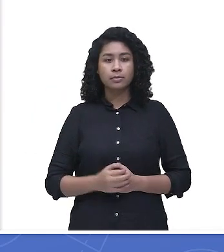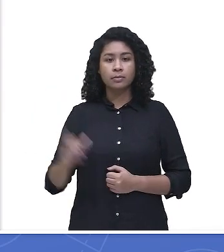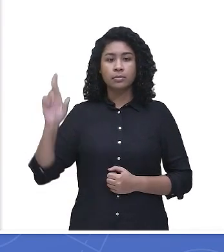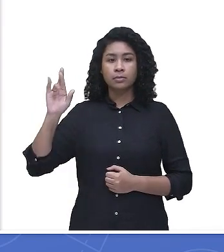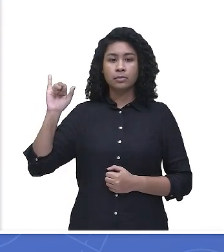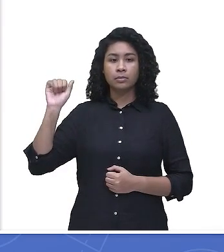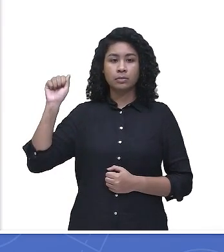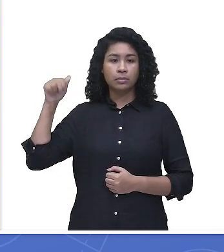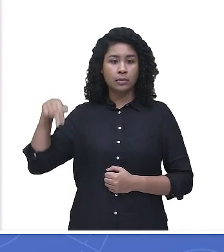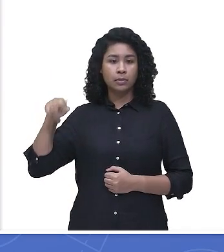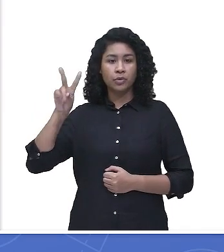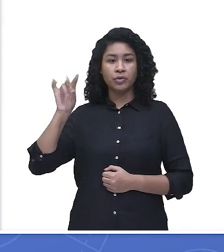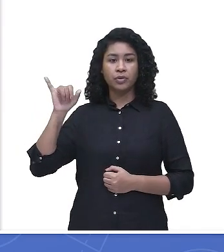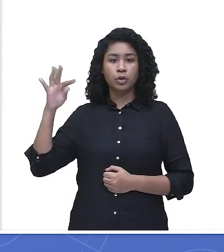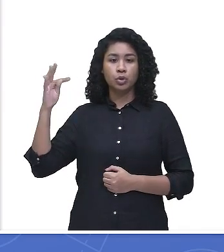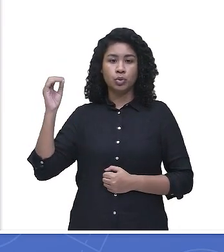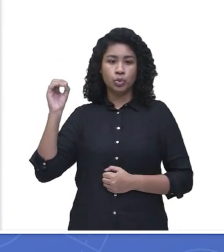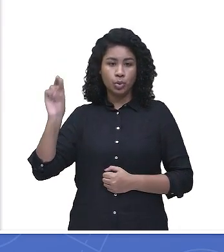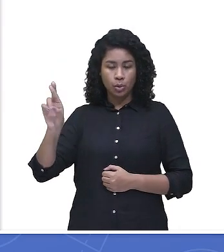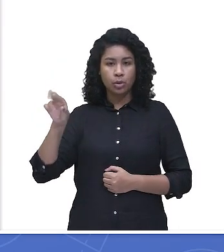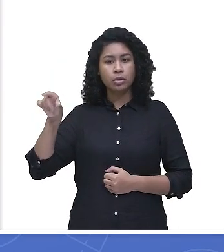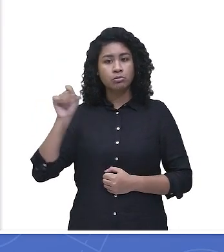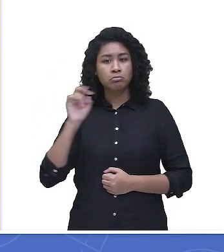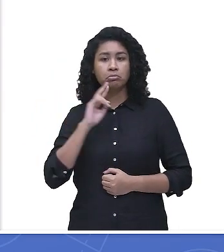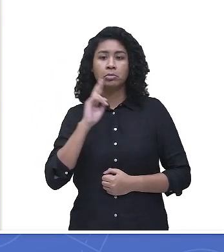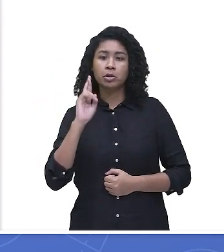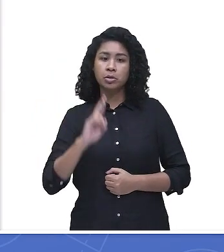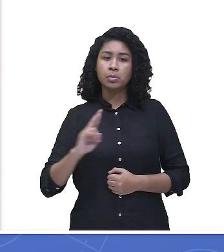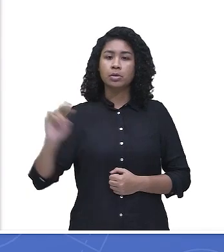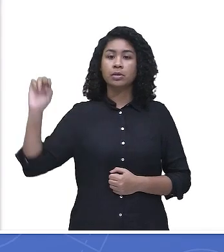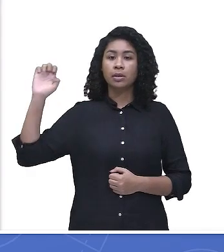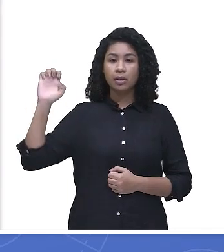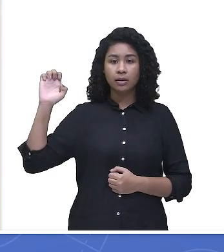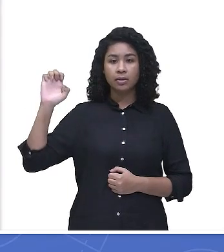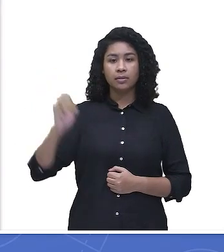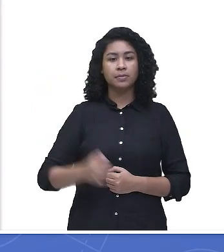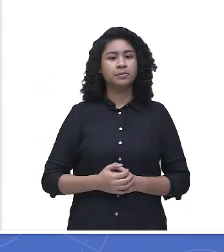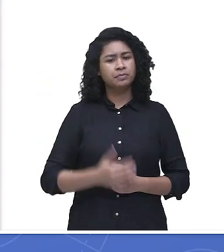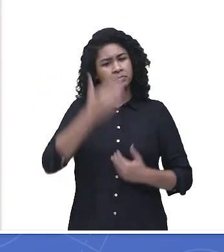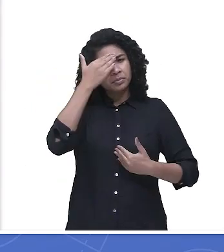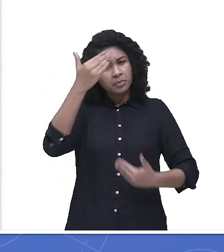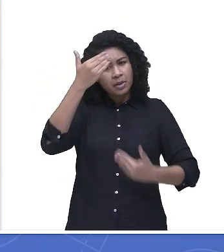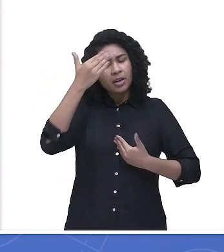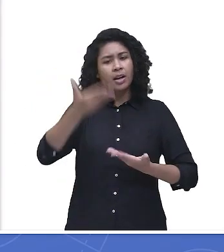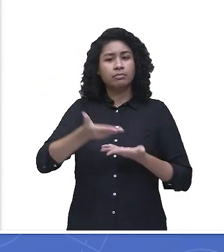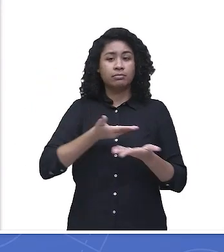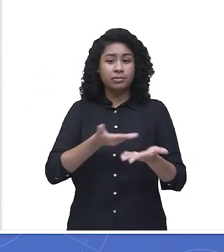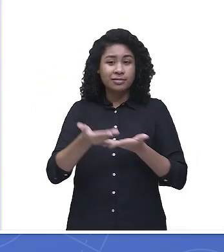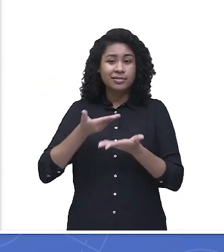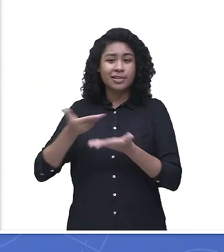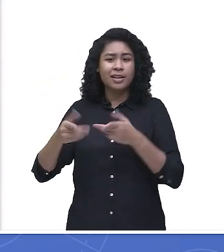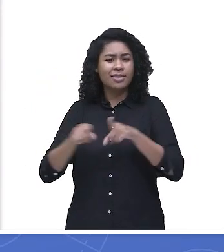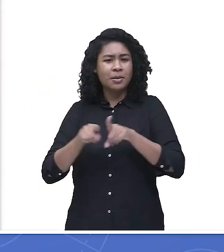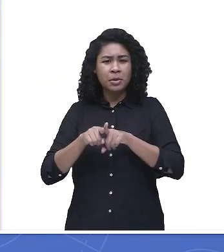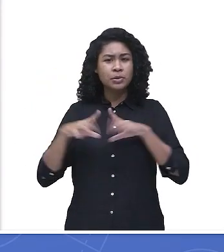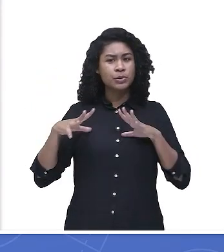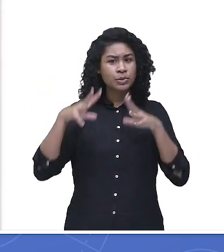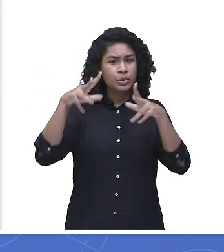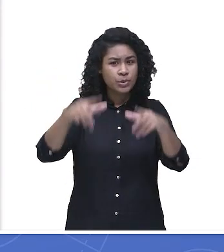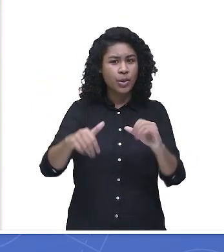Rian Vitor também, letra E. Agradeço a participação do nosso aluno que interagiu, de todos que estão